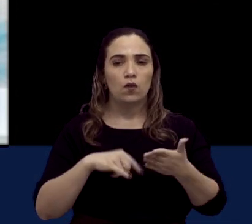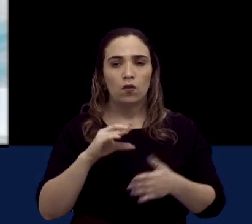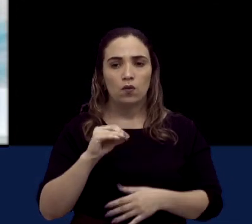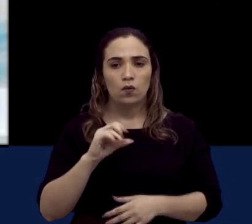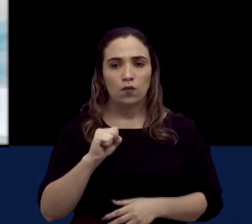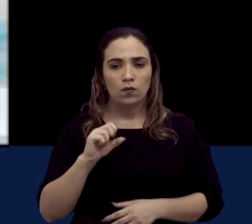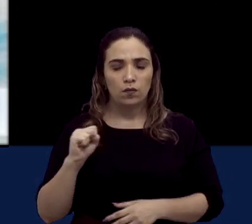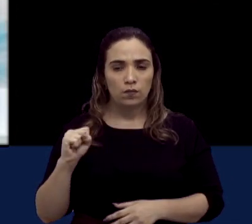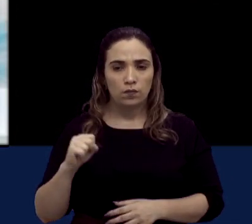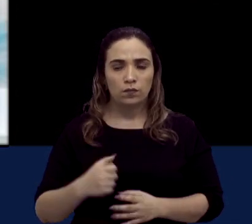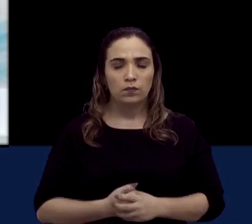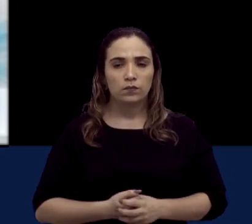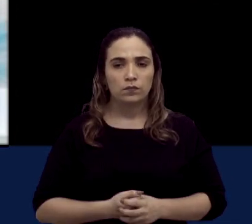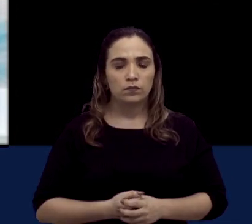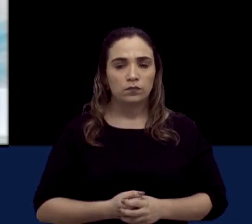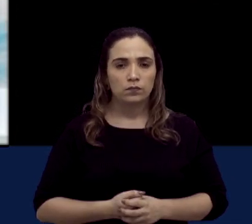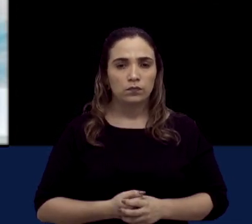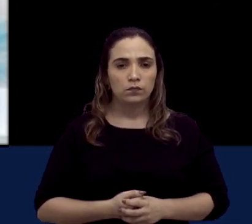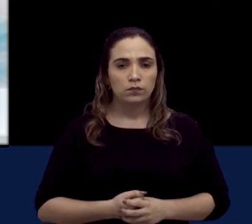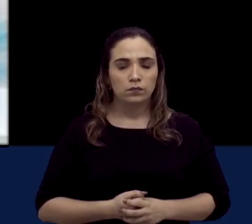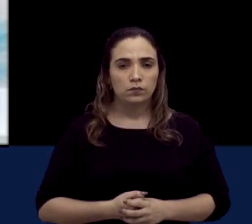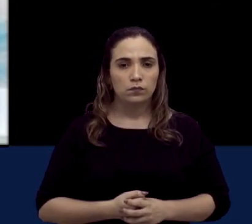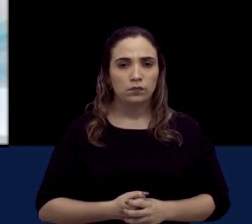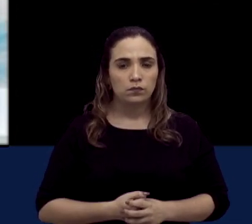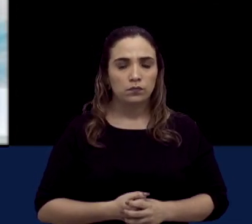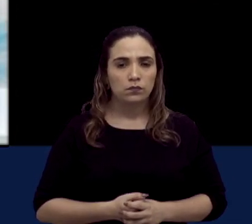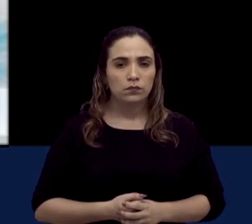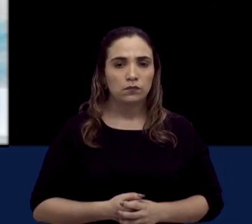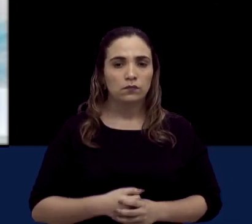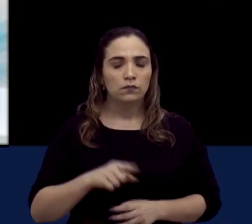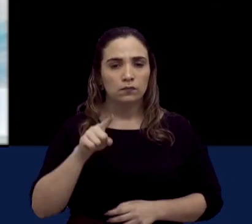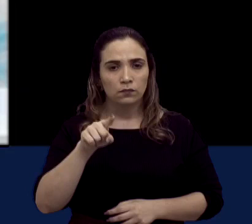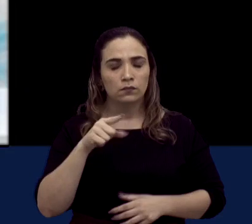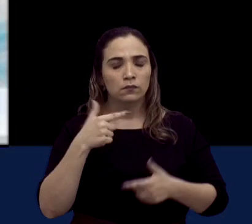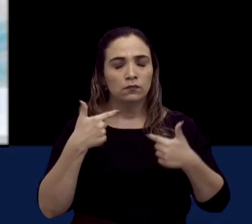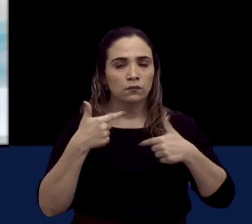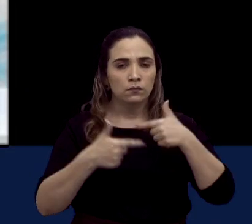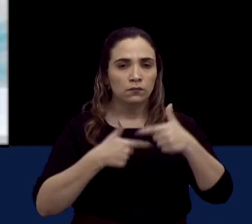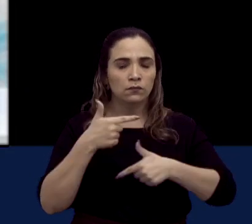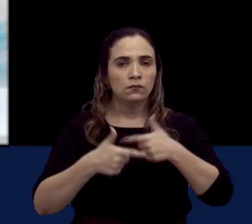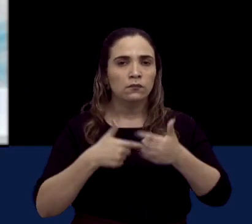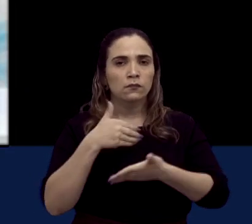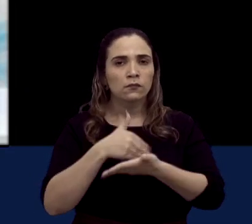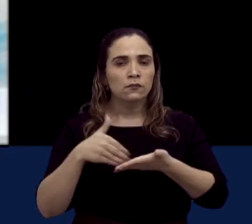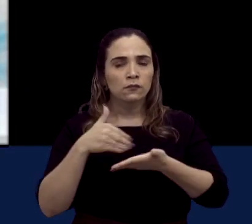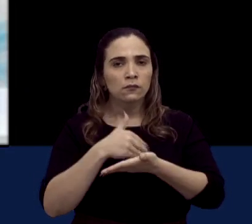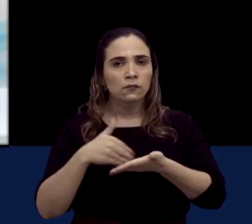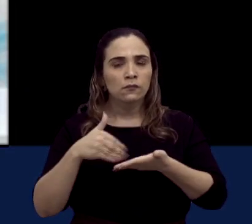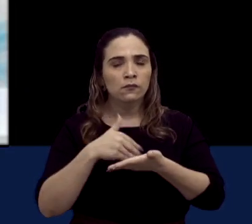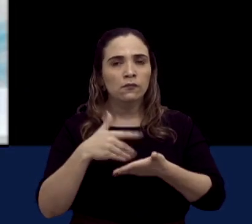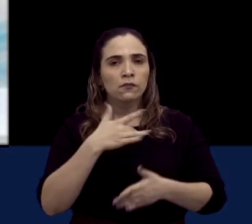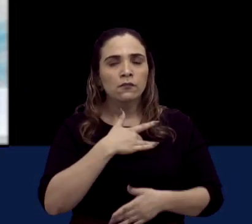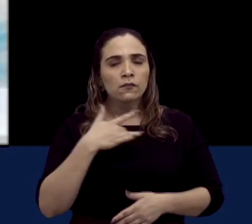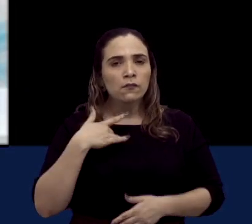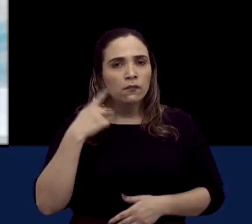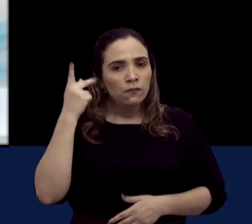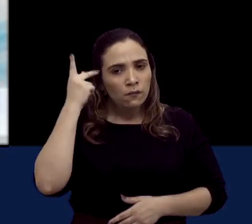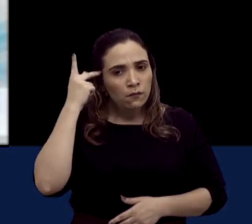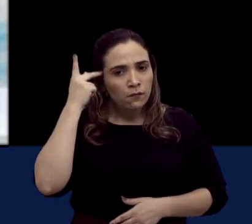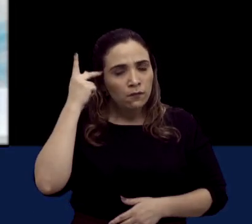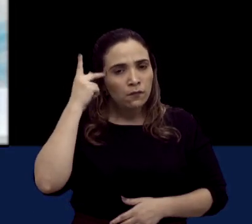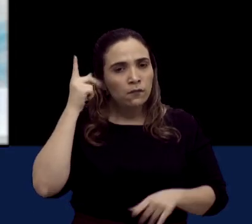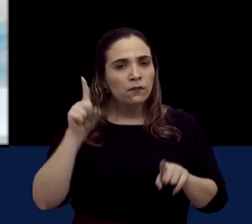por OS, né? Então, aí foi um trabalho da Secretaria de Saúde do Estado de São Paulo e também um trabalho